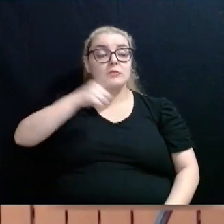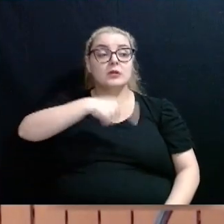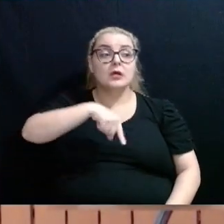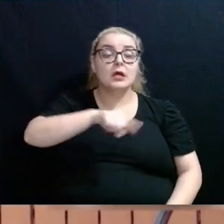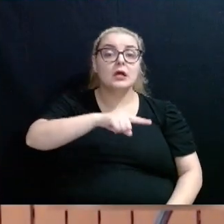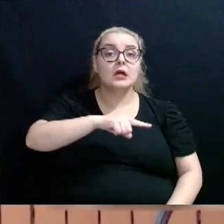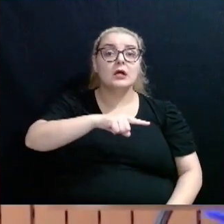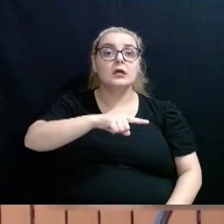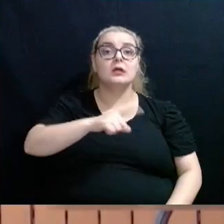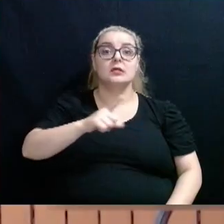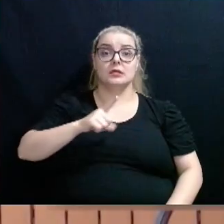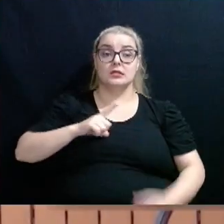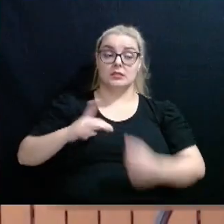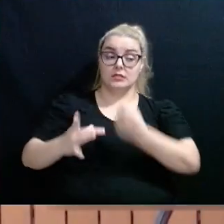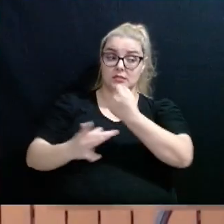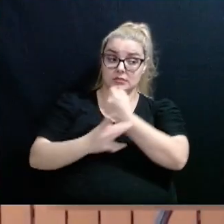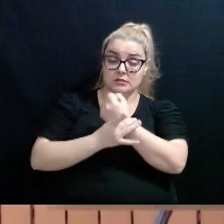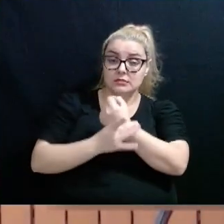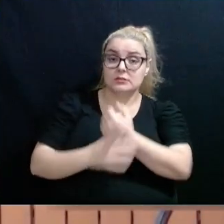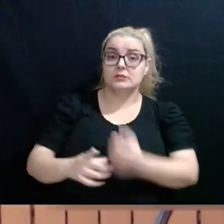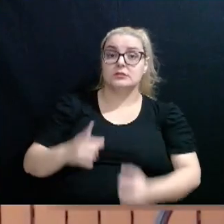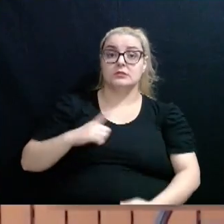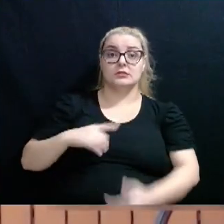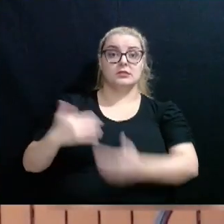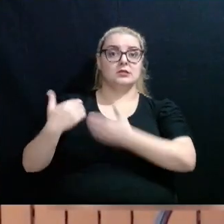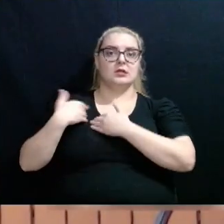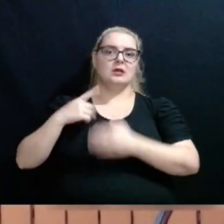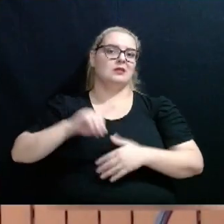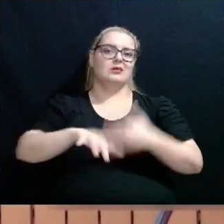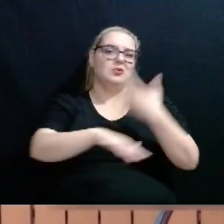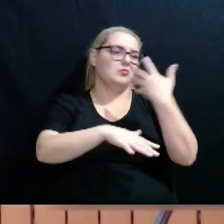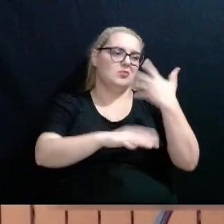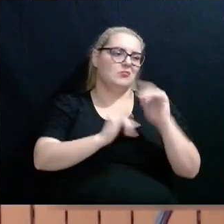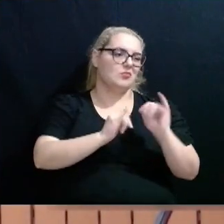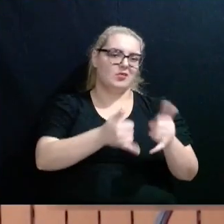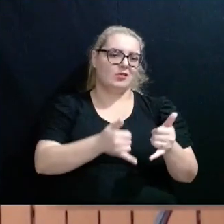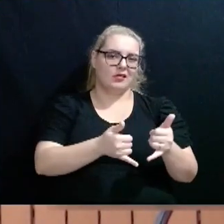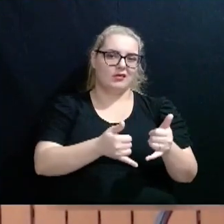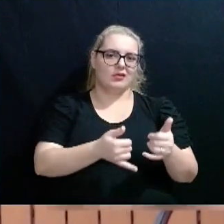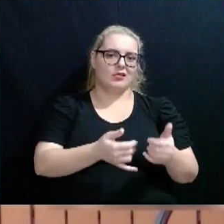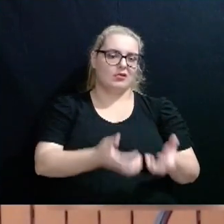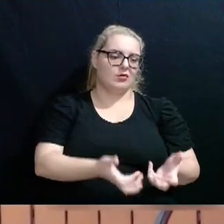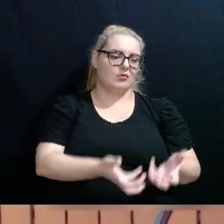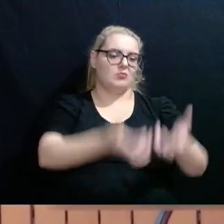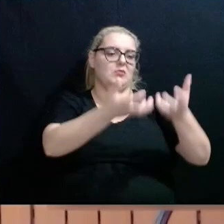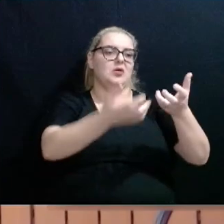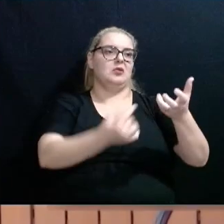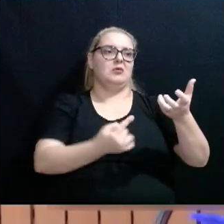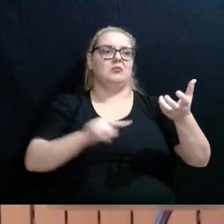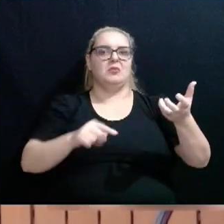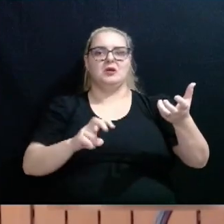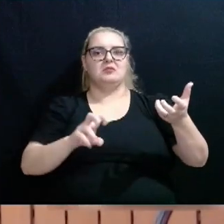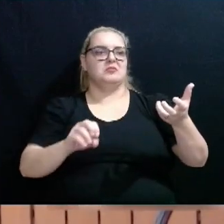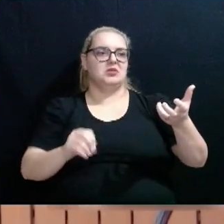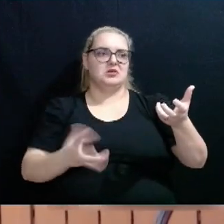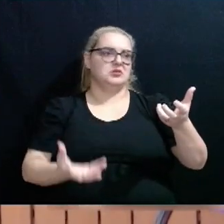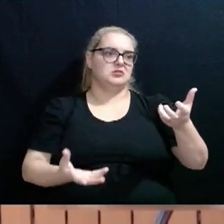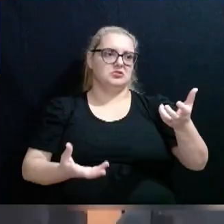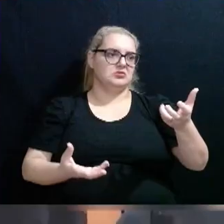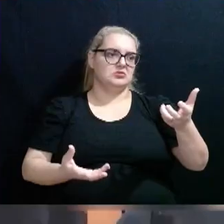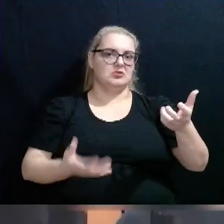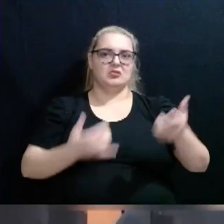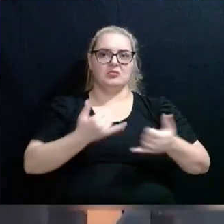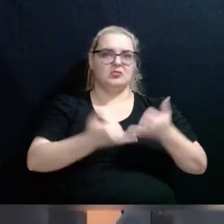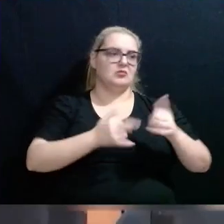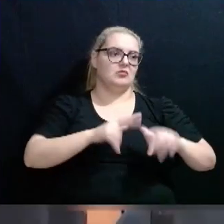com responsabilidade, não aquela pracinha que está abandonada, com mato, com 1,5 metro de altura, com os brinquedos enferrujados,